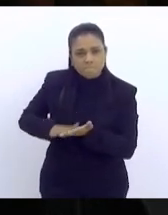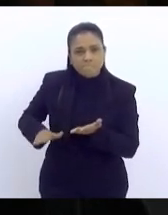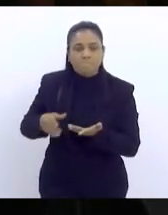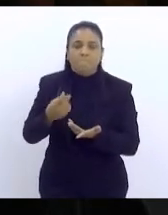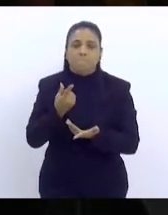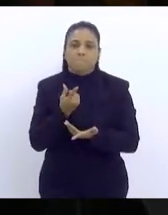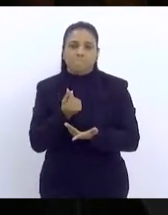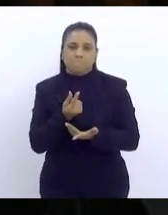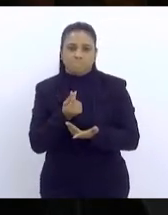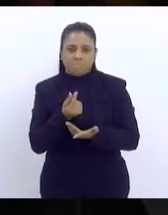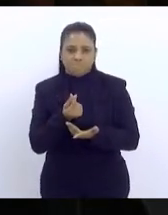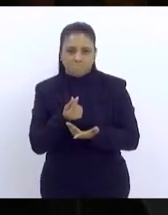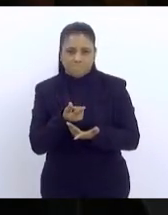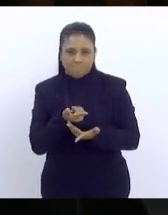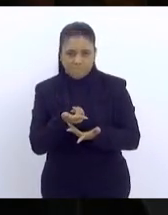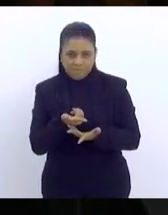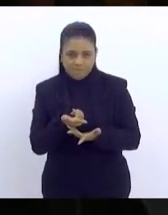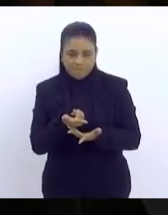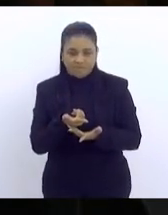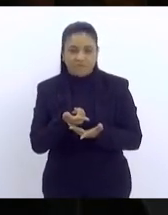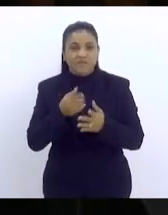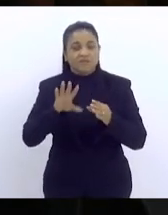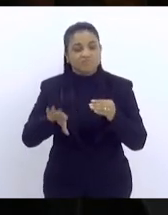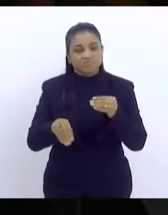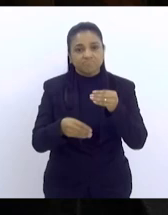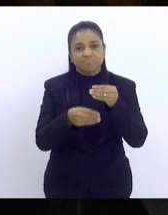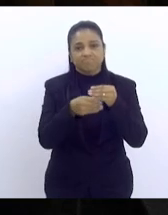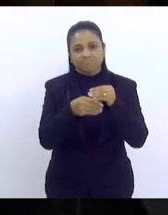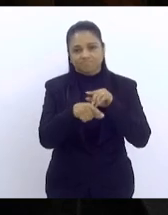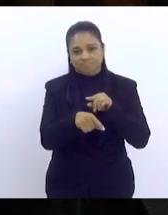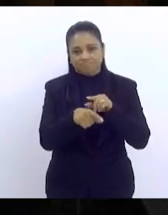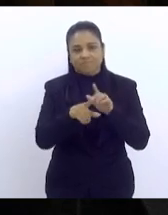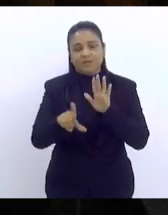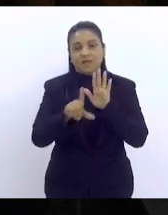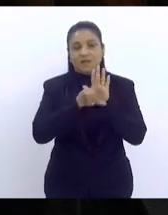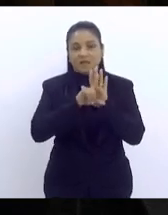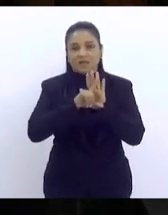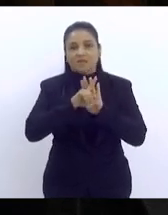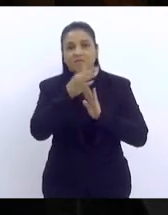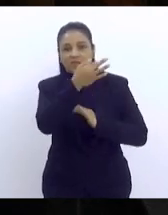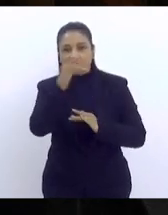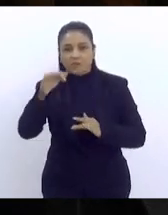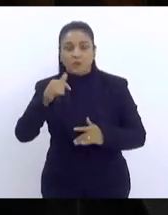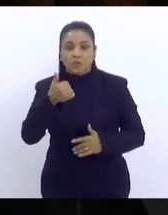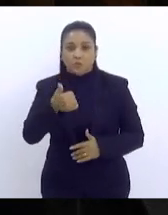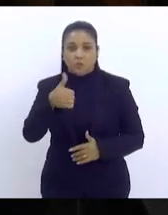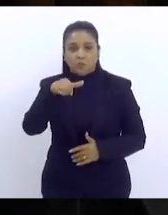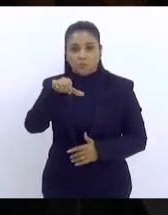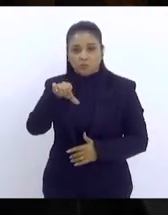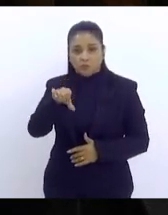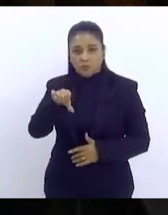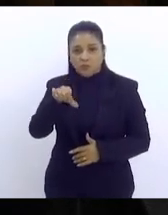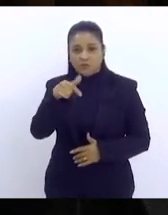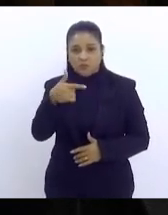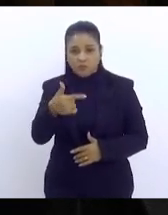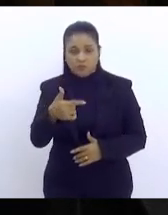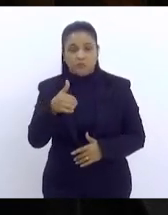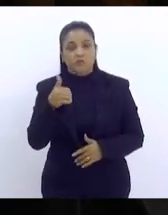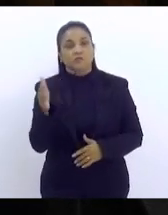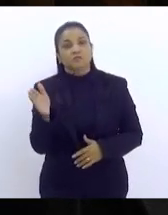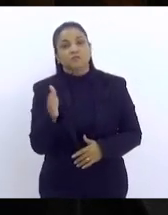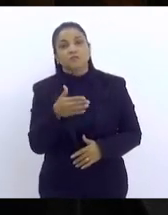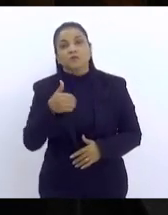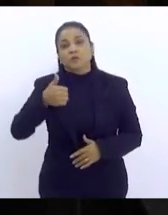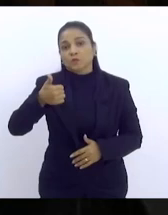das leis complementares federais 192 e 194 de